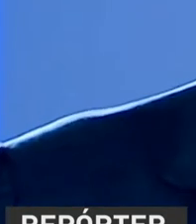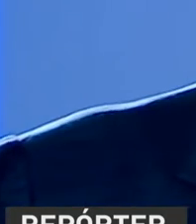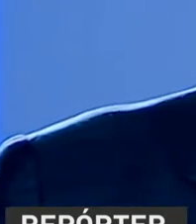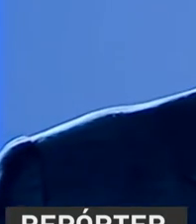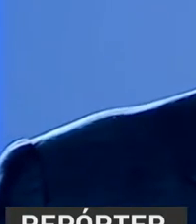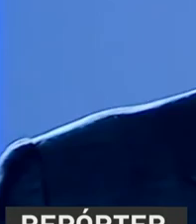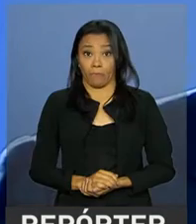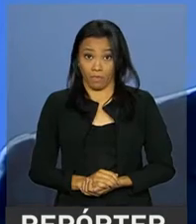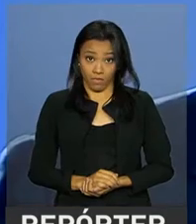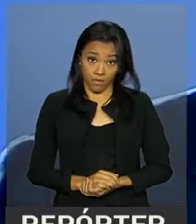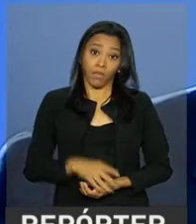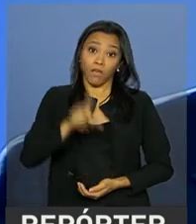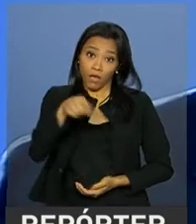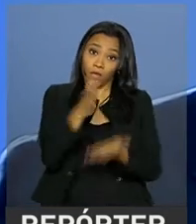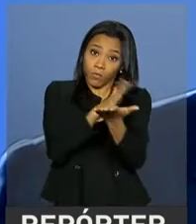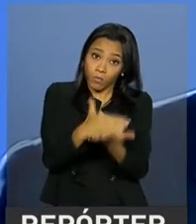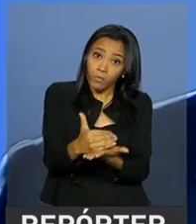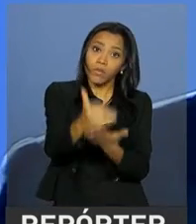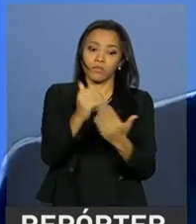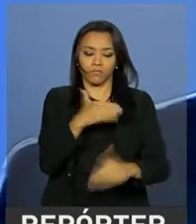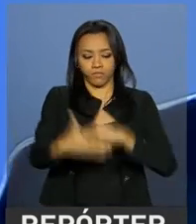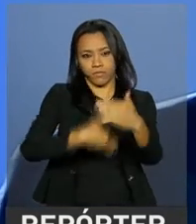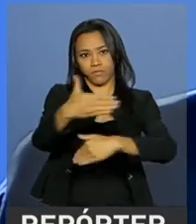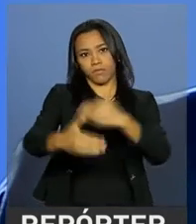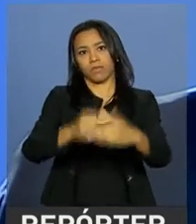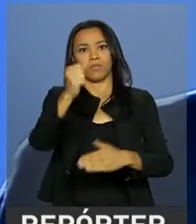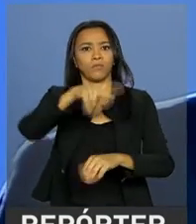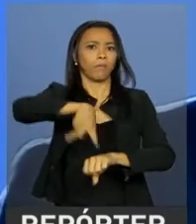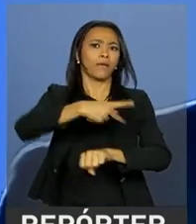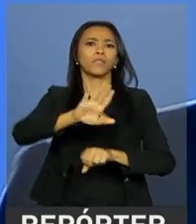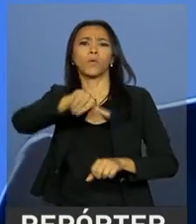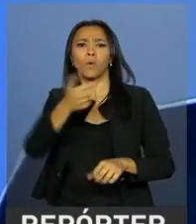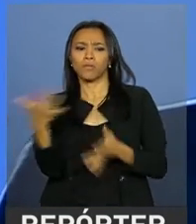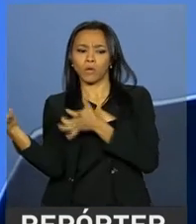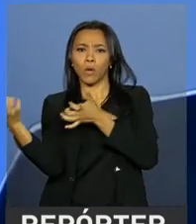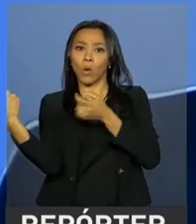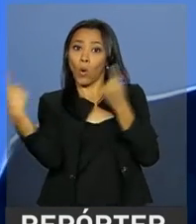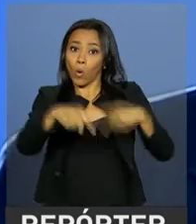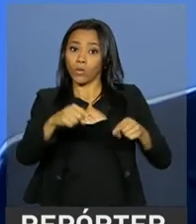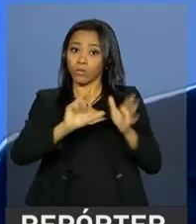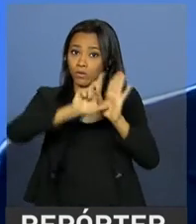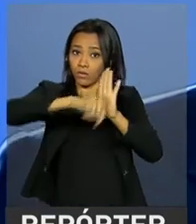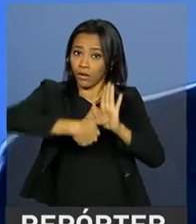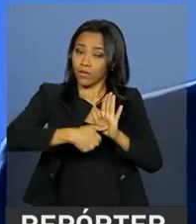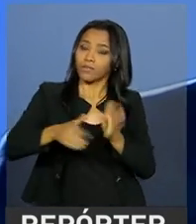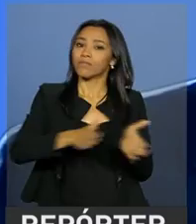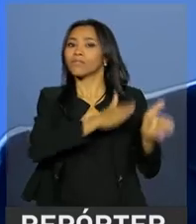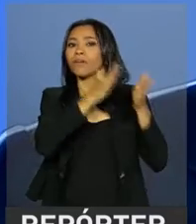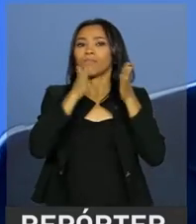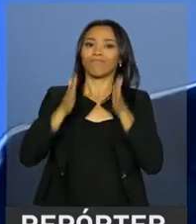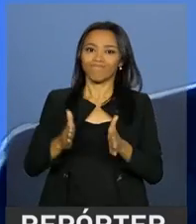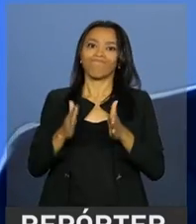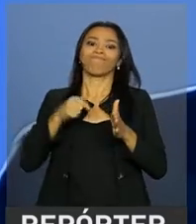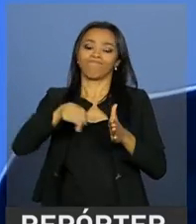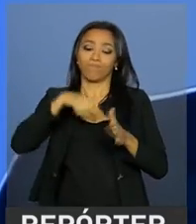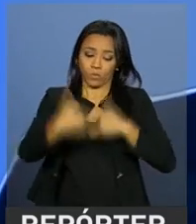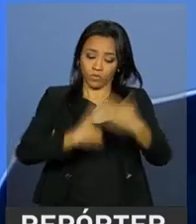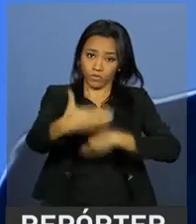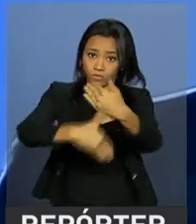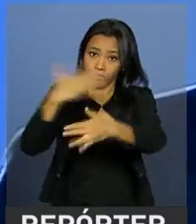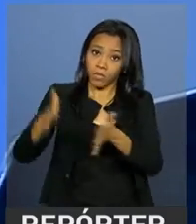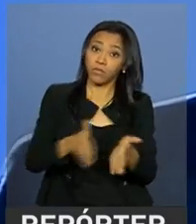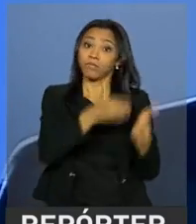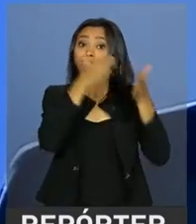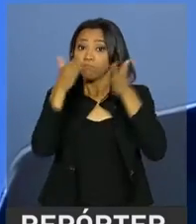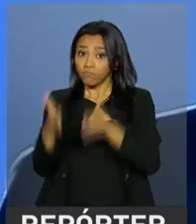É o começo do crescimento do país, porque quando você combate a recessão, você parte para o crescimento e do